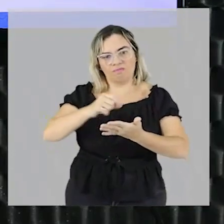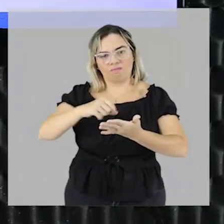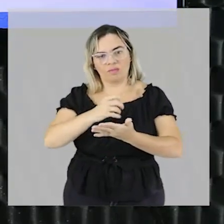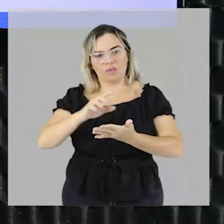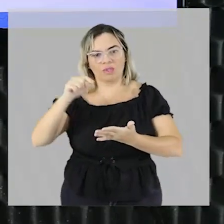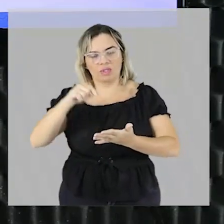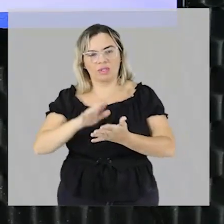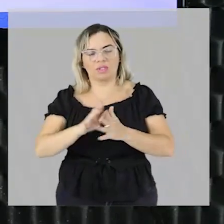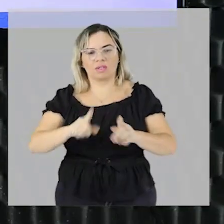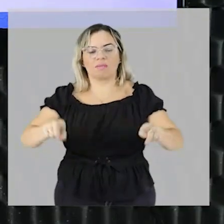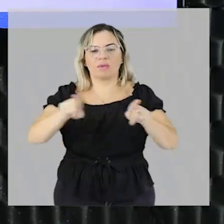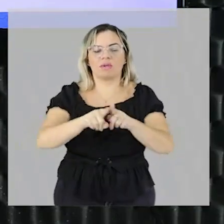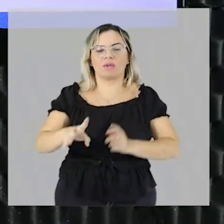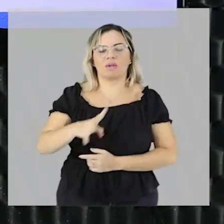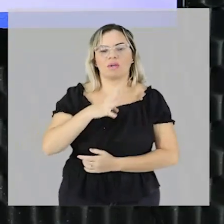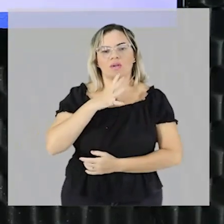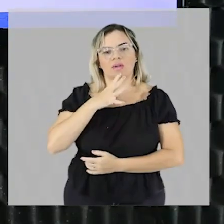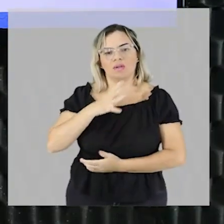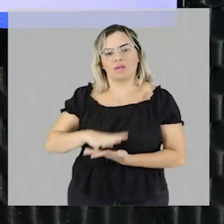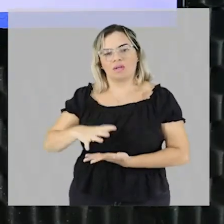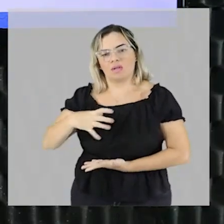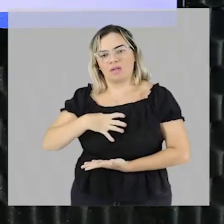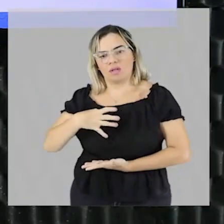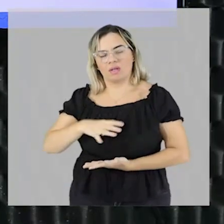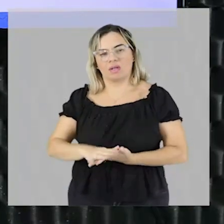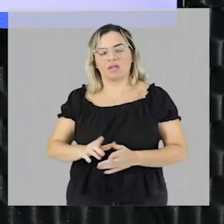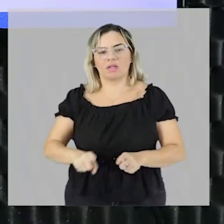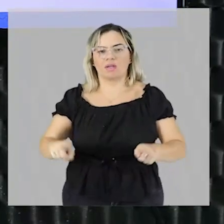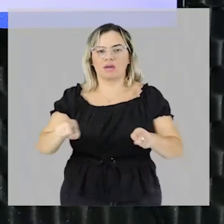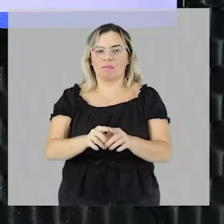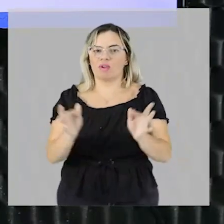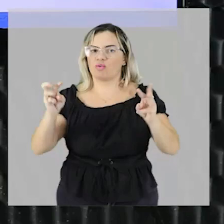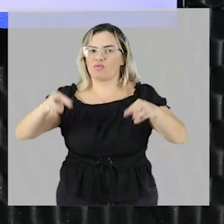projeto de abolição da escravidão.